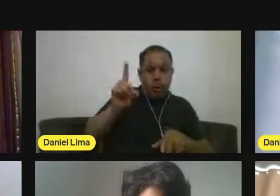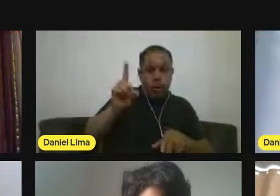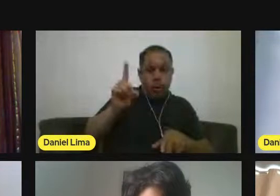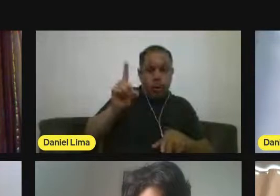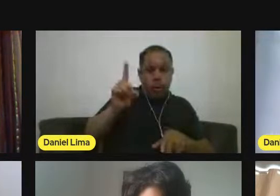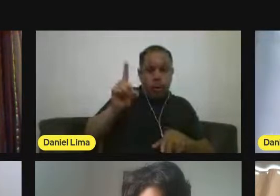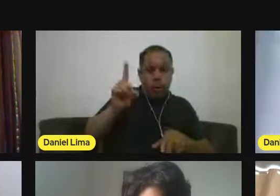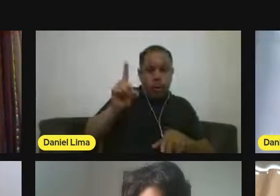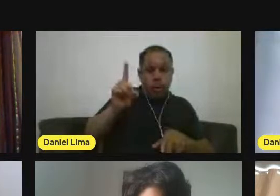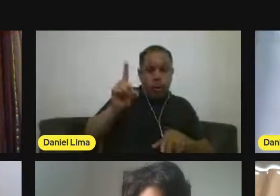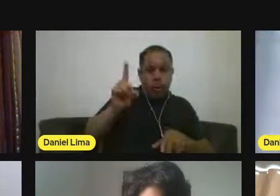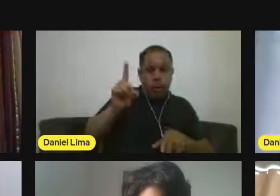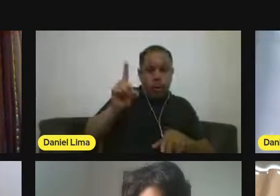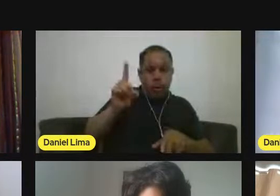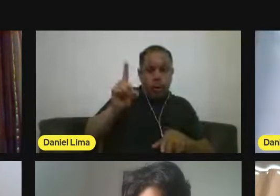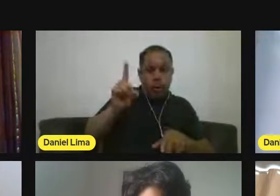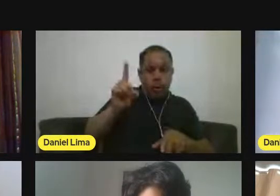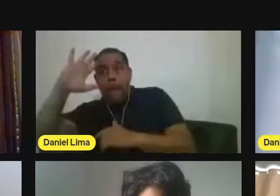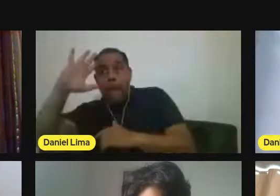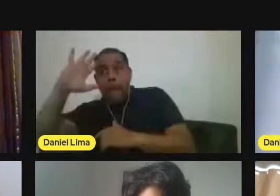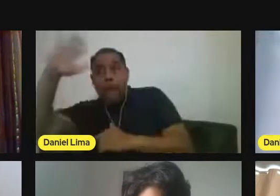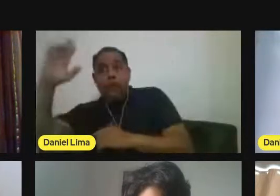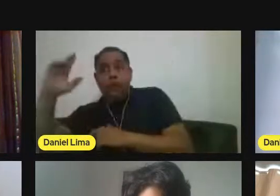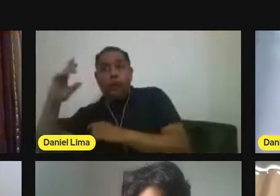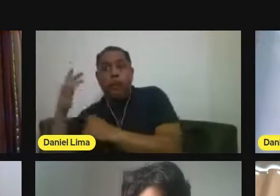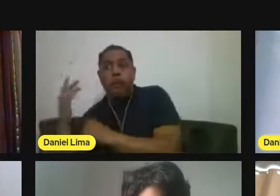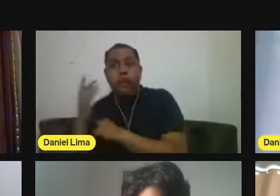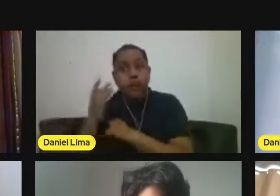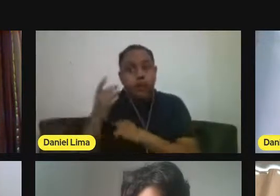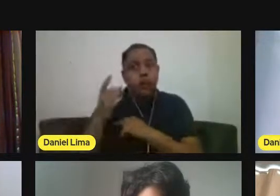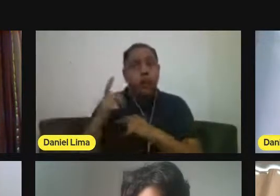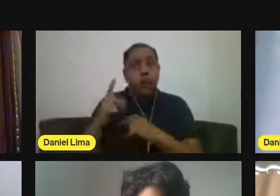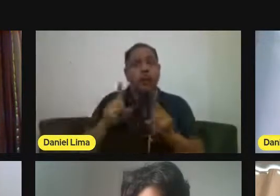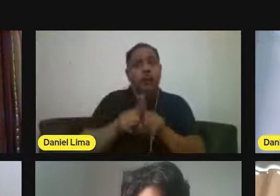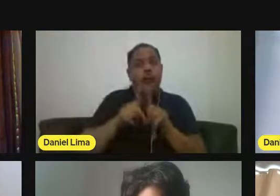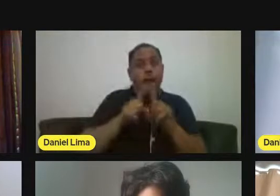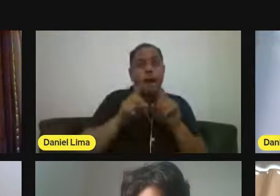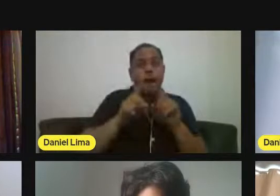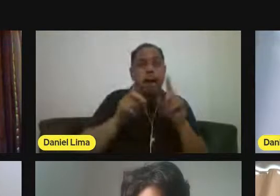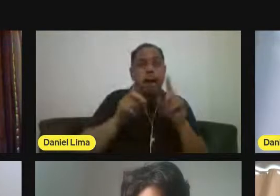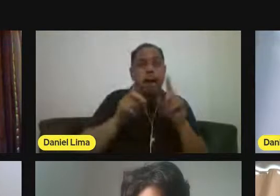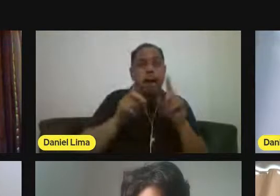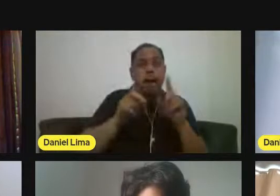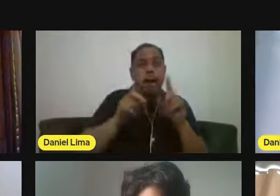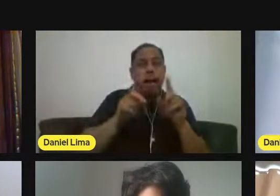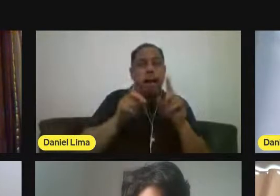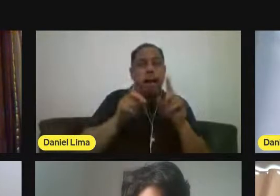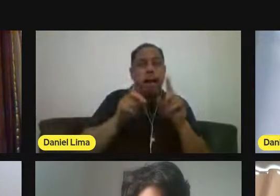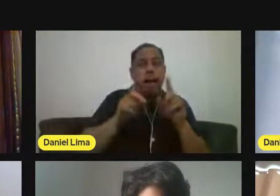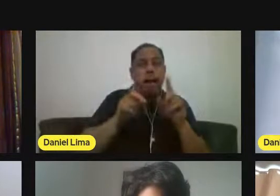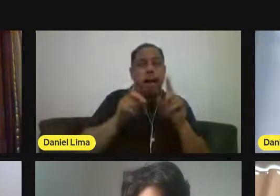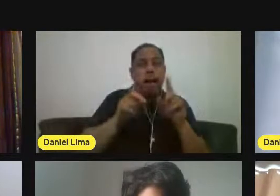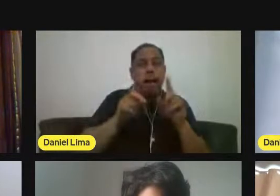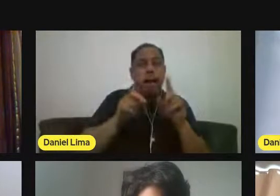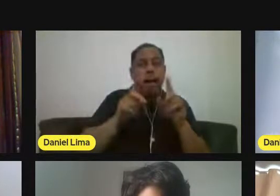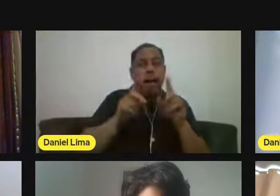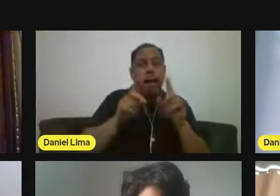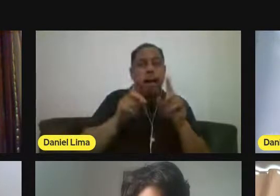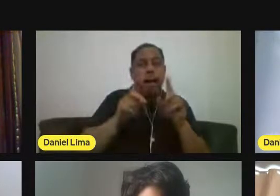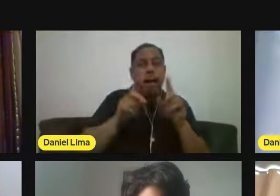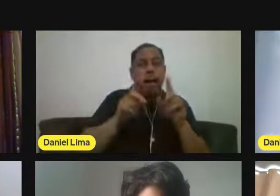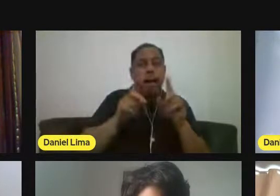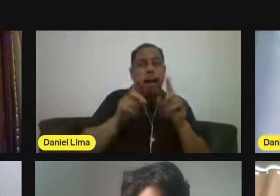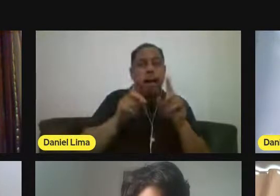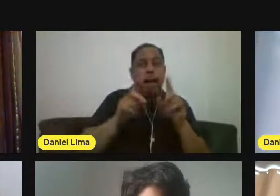na faculdade a gente faz muito isso. A gente reproduz o que alguém falou sem nem ter um pensamento crítico em relação àquilo, né? Mas